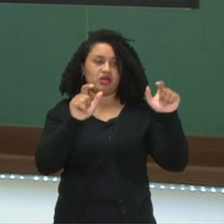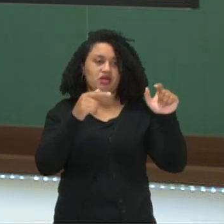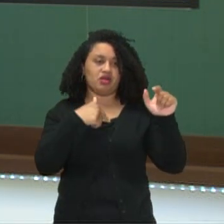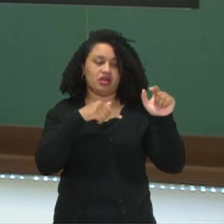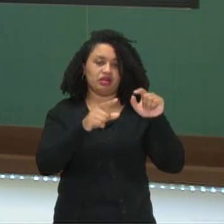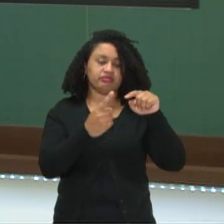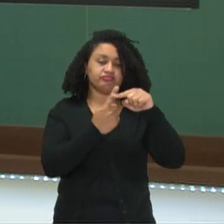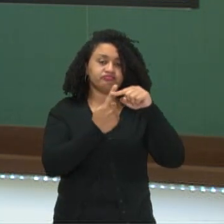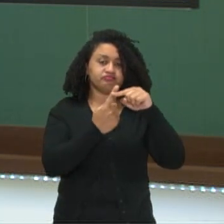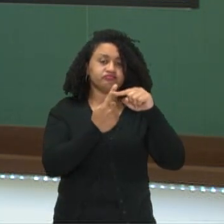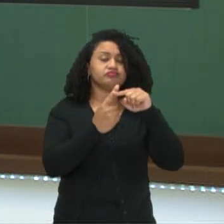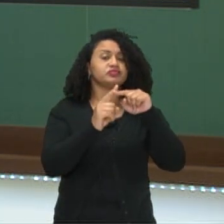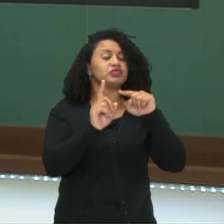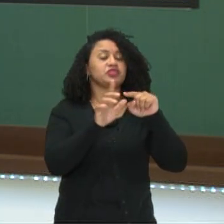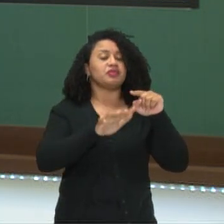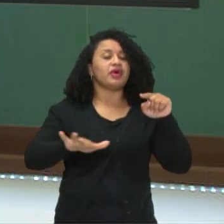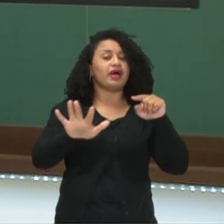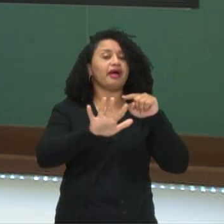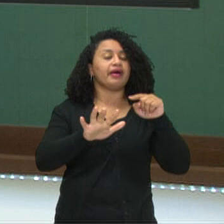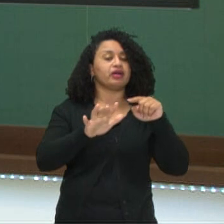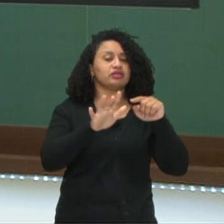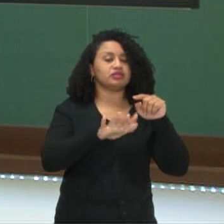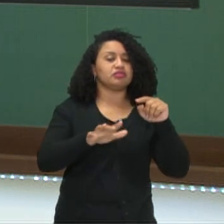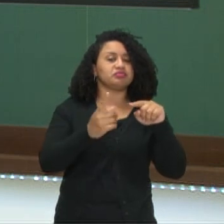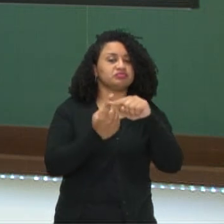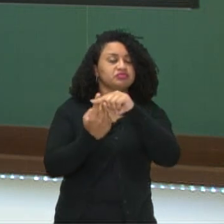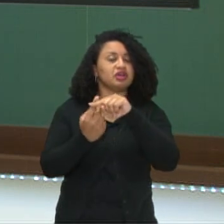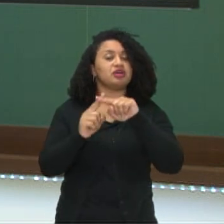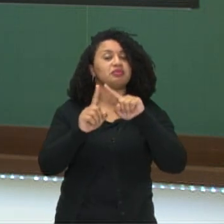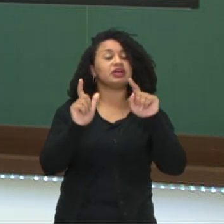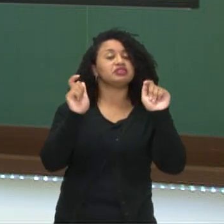de carga elétrica positiva, não. É o polo